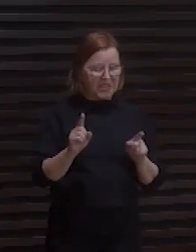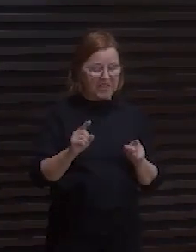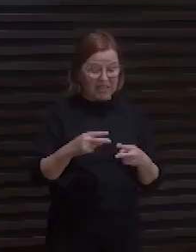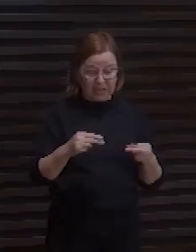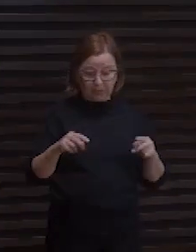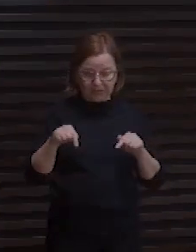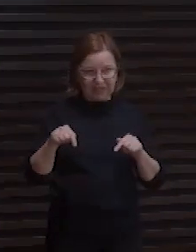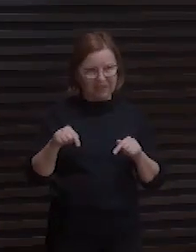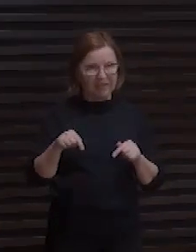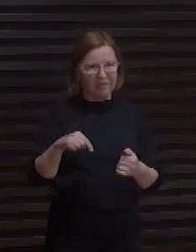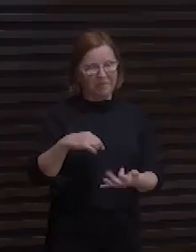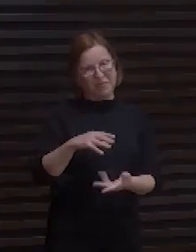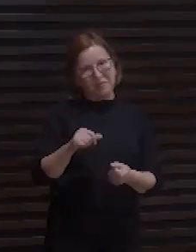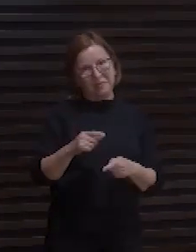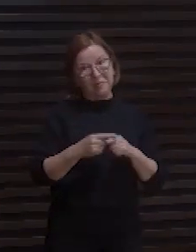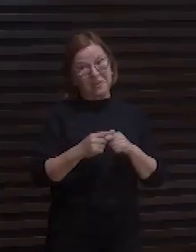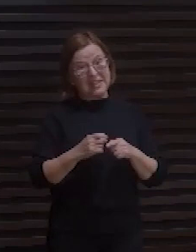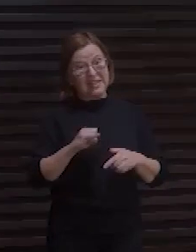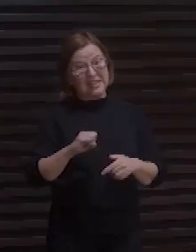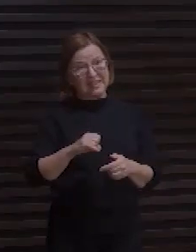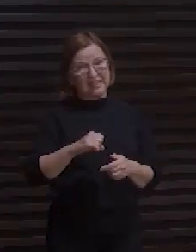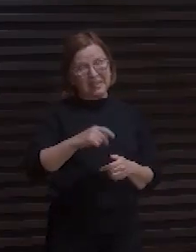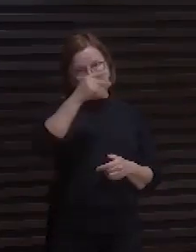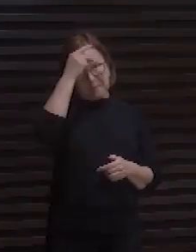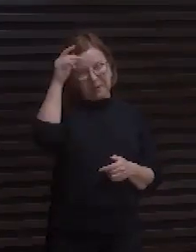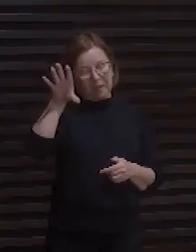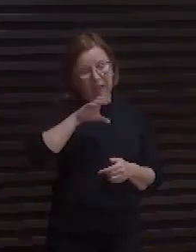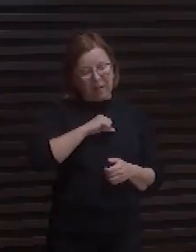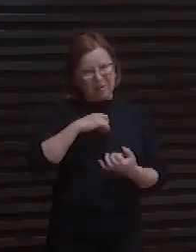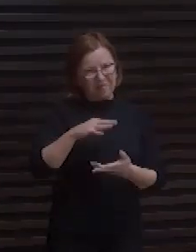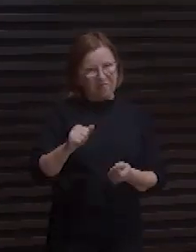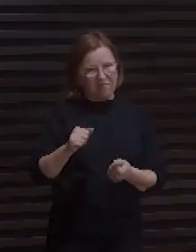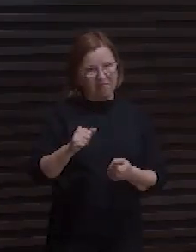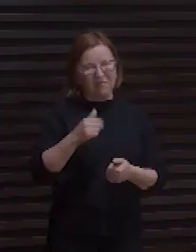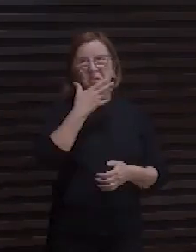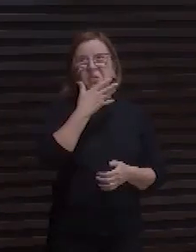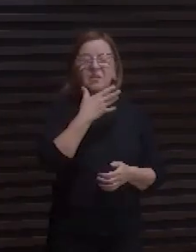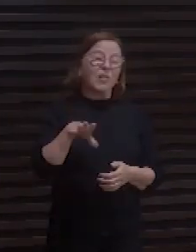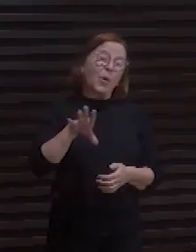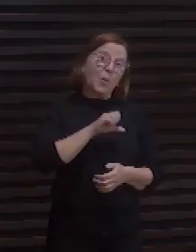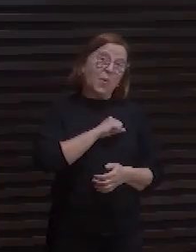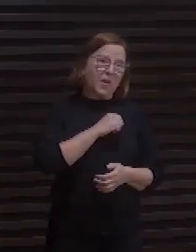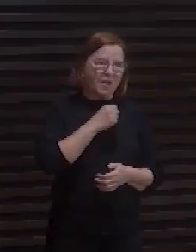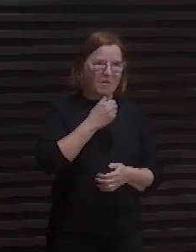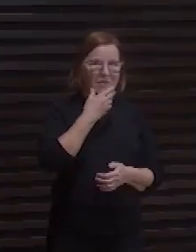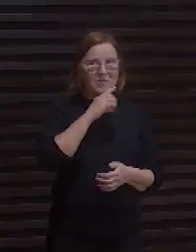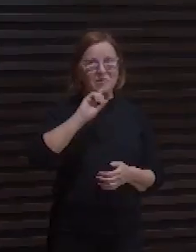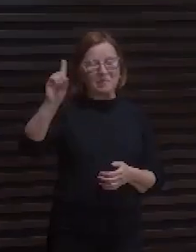mundo. Se alguém amar o mundo, o amor do Pai não está nele. A palavra é extremamente